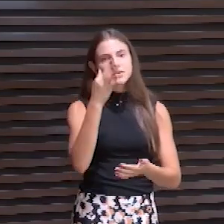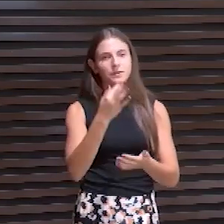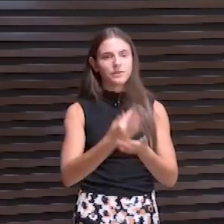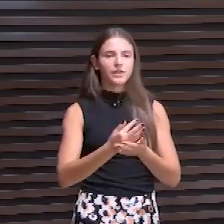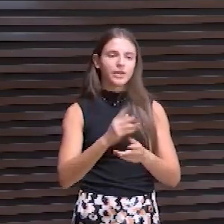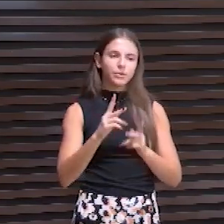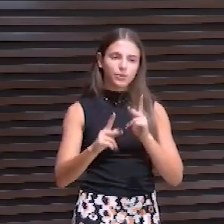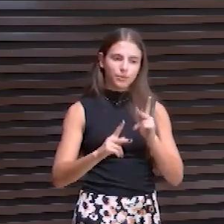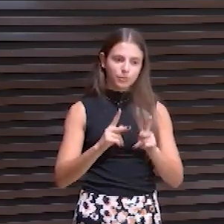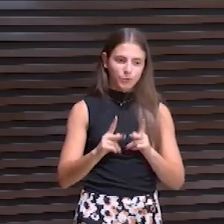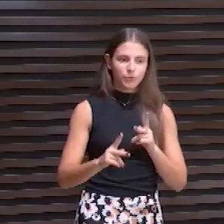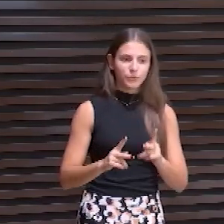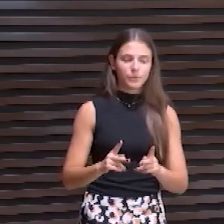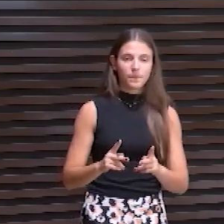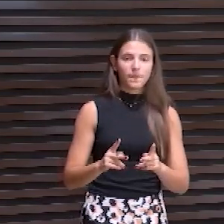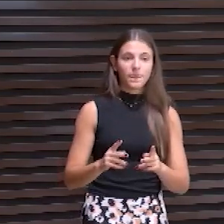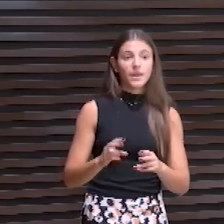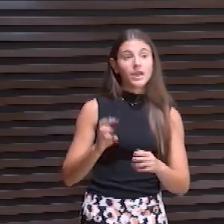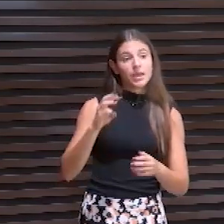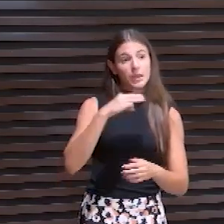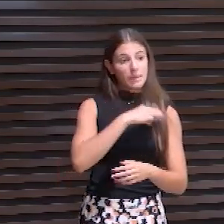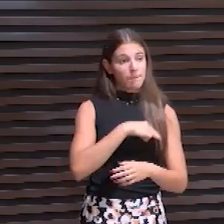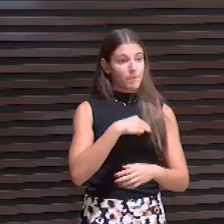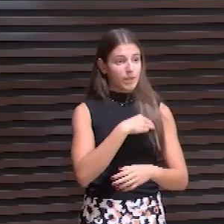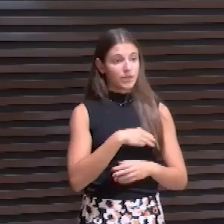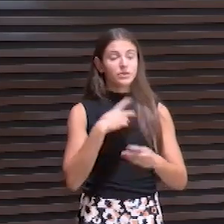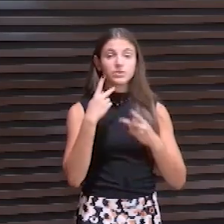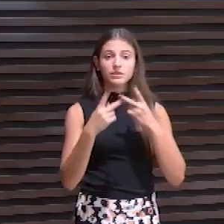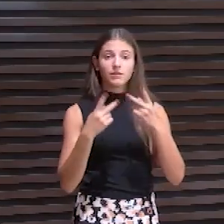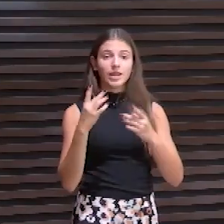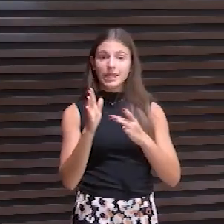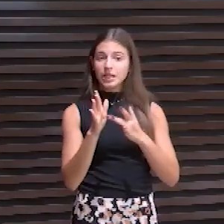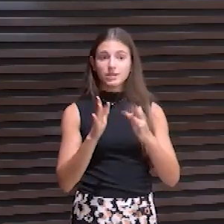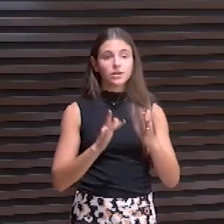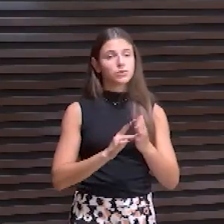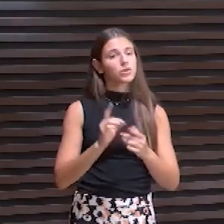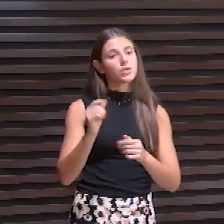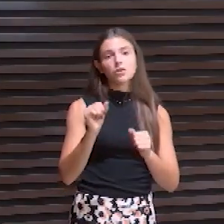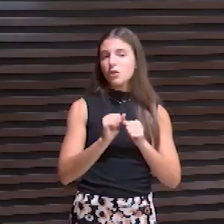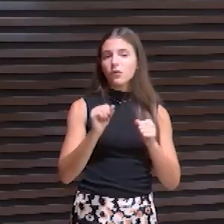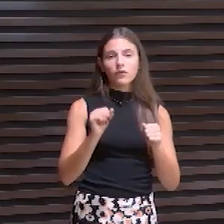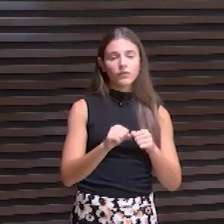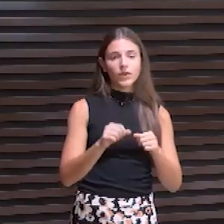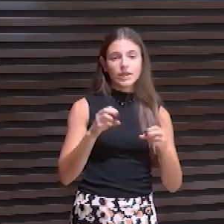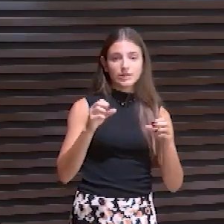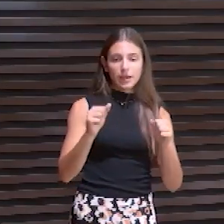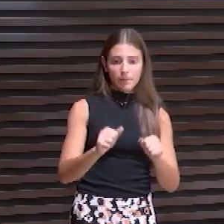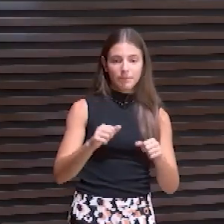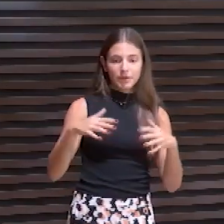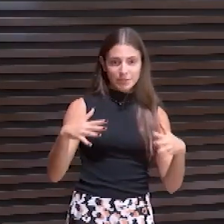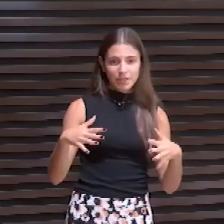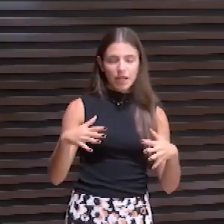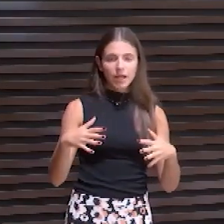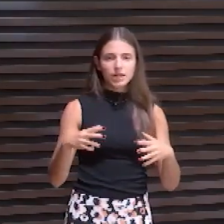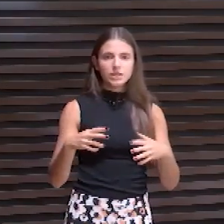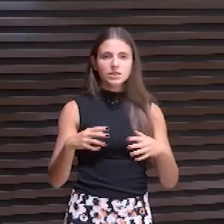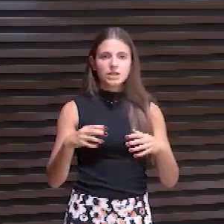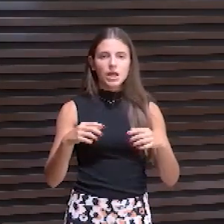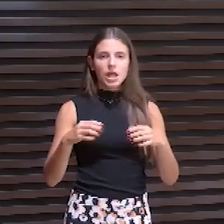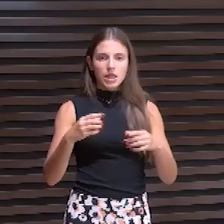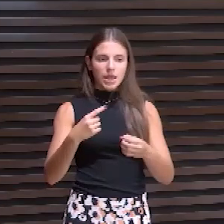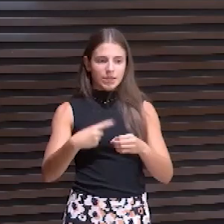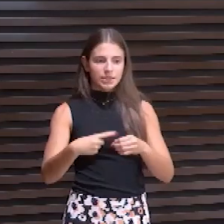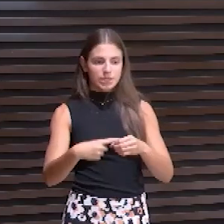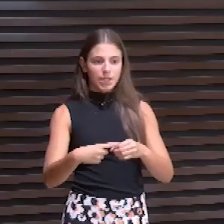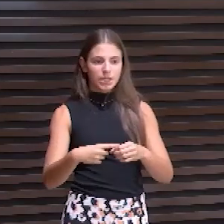E o evangelista Mateus disse que Jesus não realizou muitos milagres ali por conta da dureza de seus corações. Isso está lá em Mateus